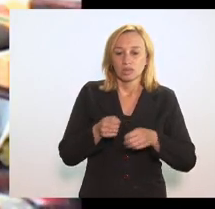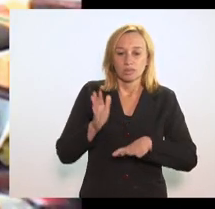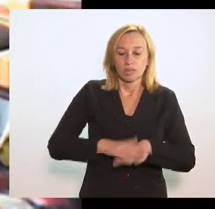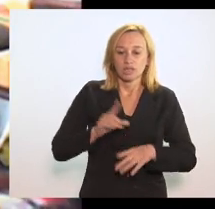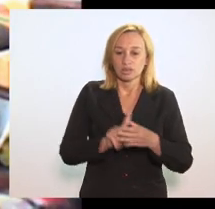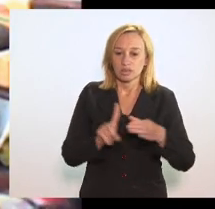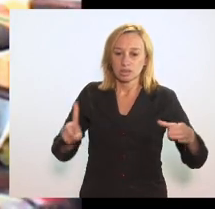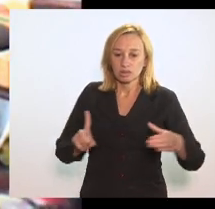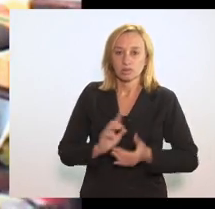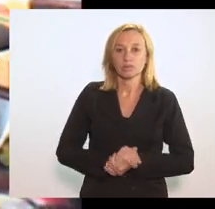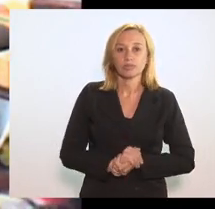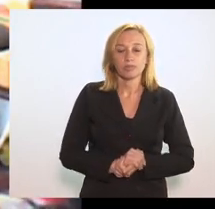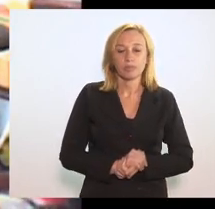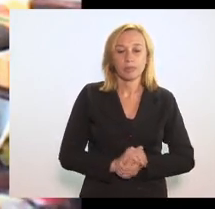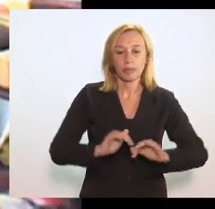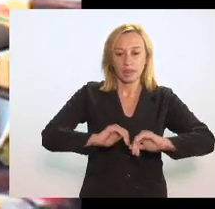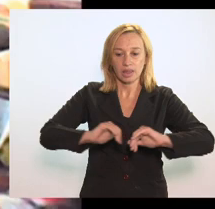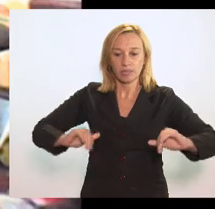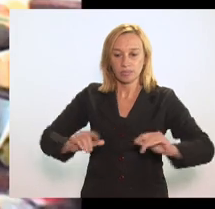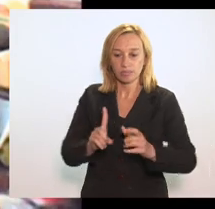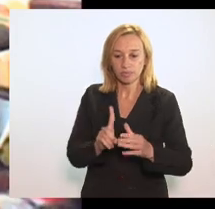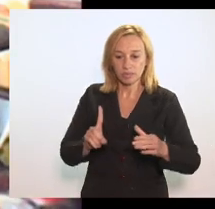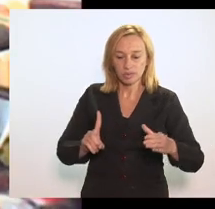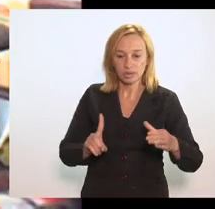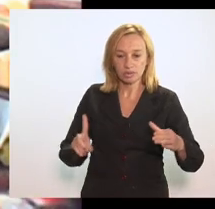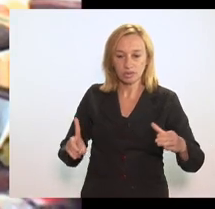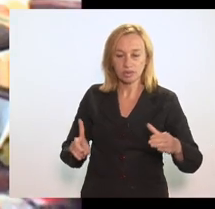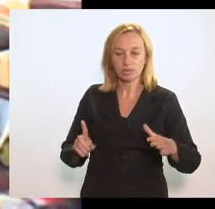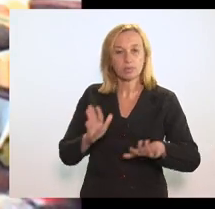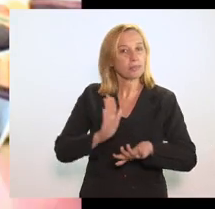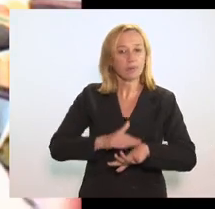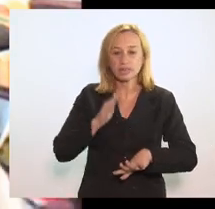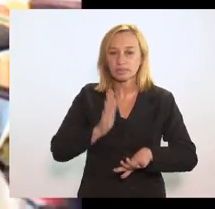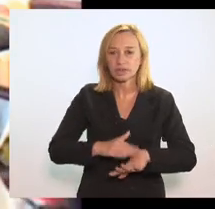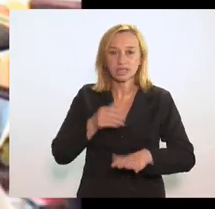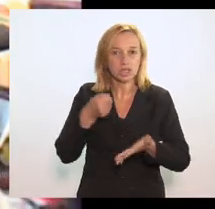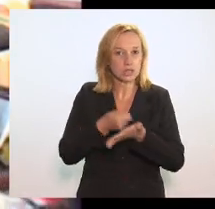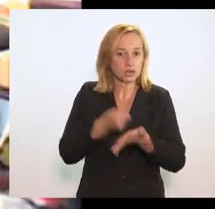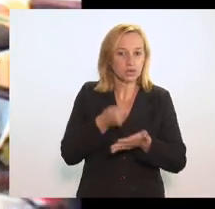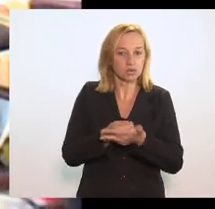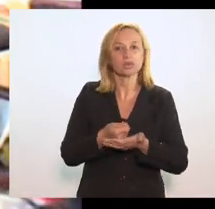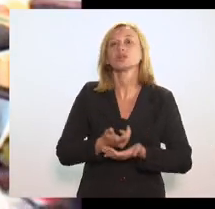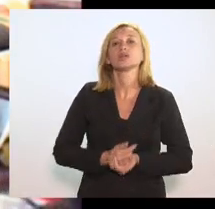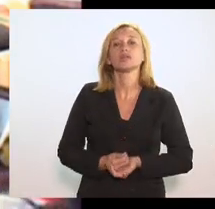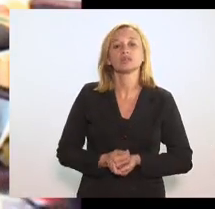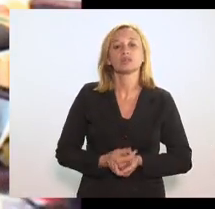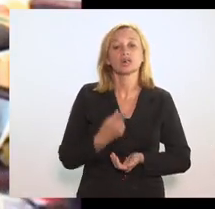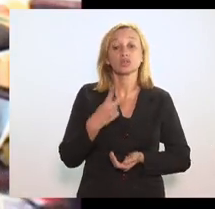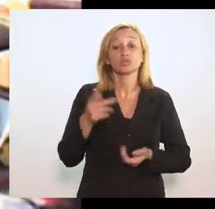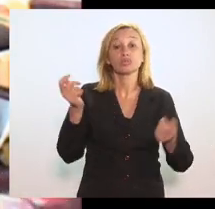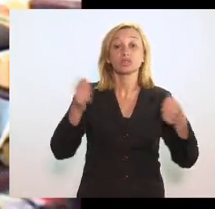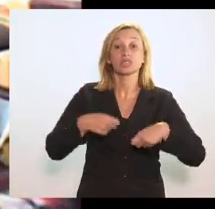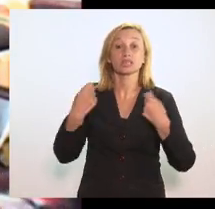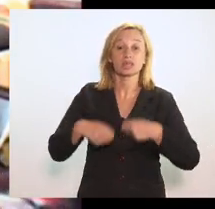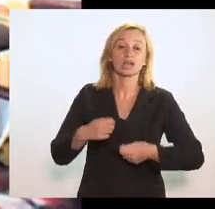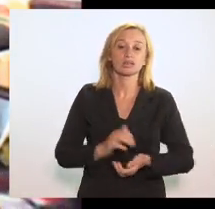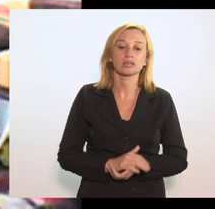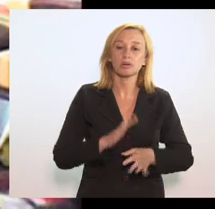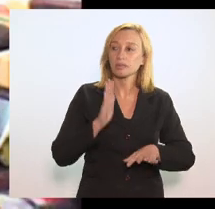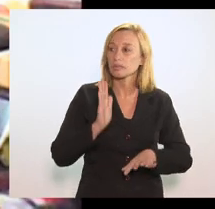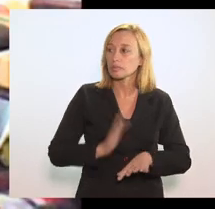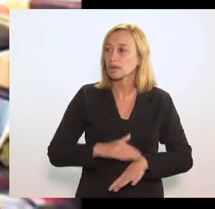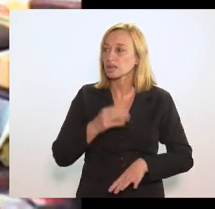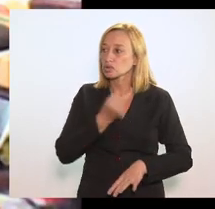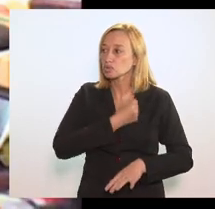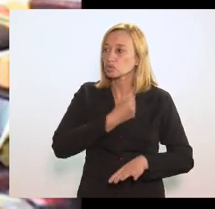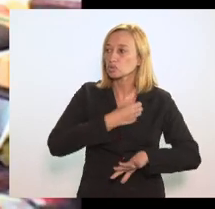O distanciamento social, ele é cada vez mais rígido a sua necessidade, quanto maior é o índice